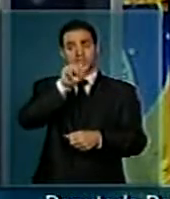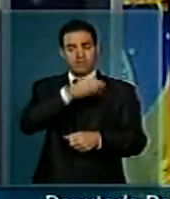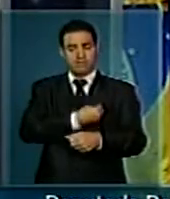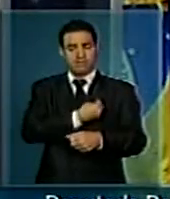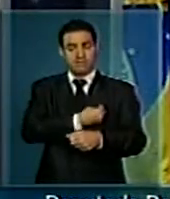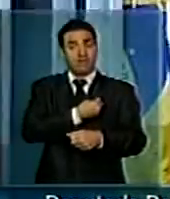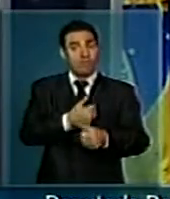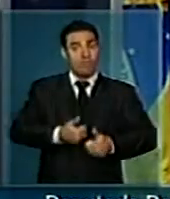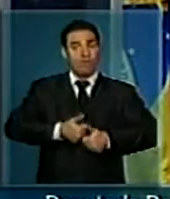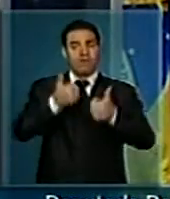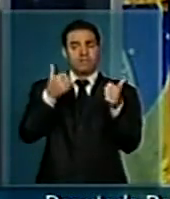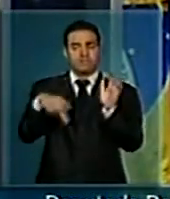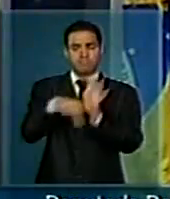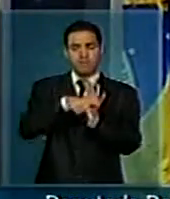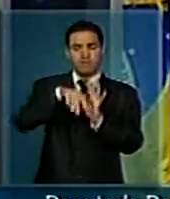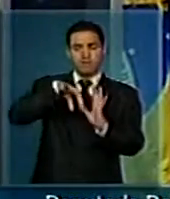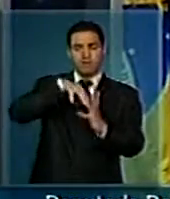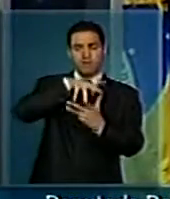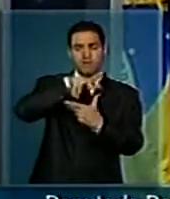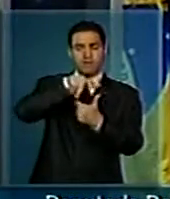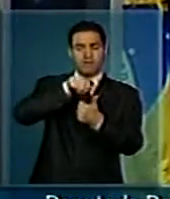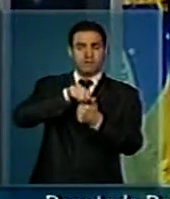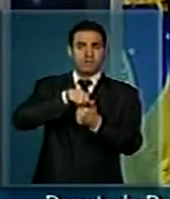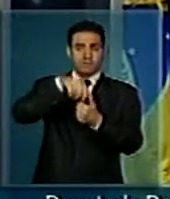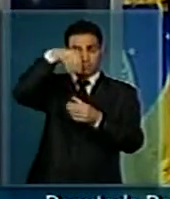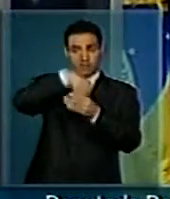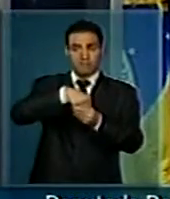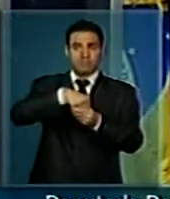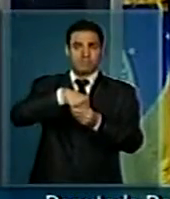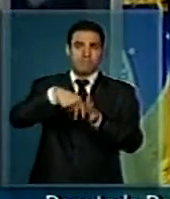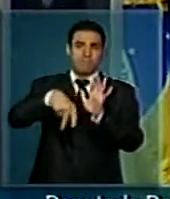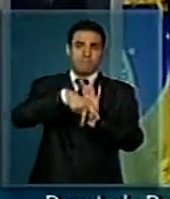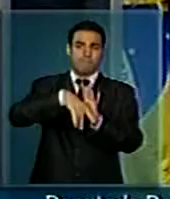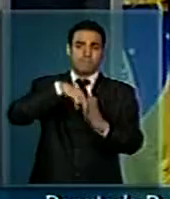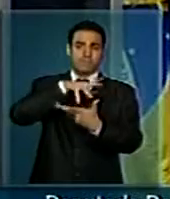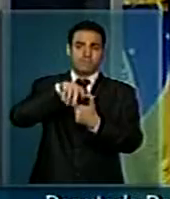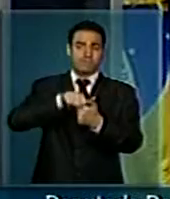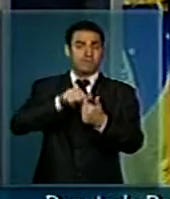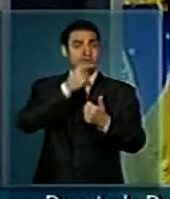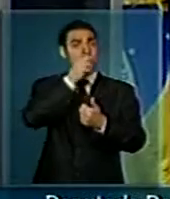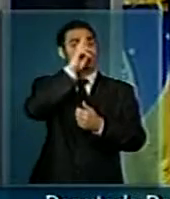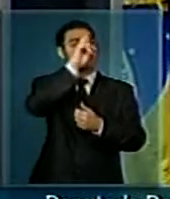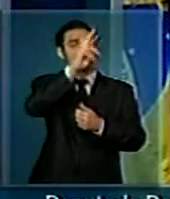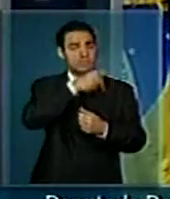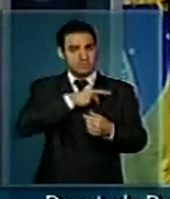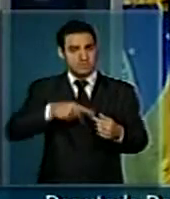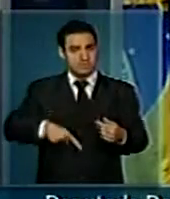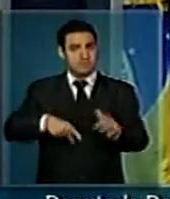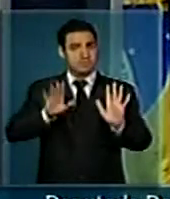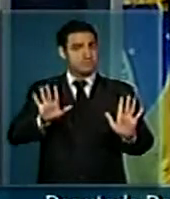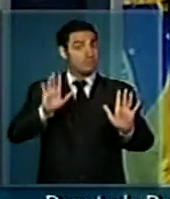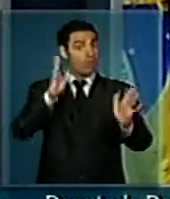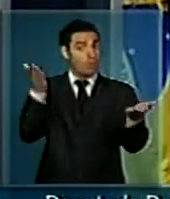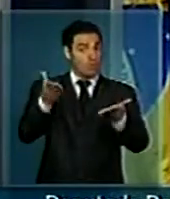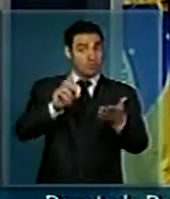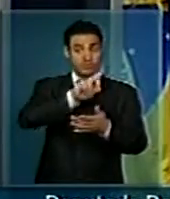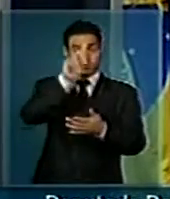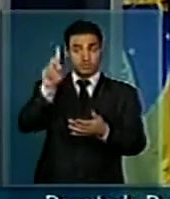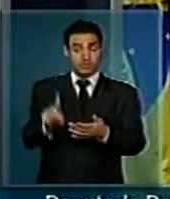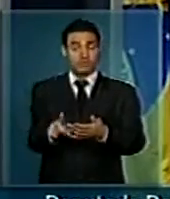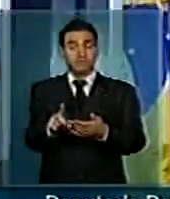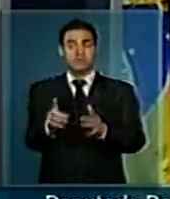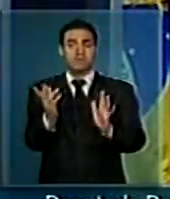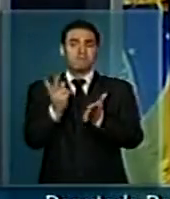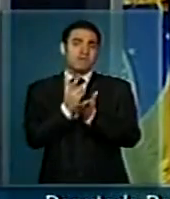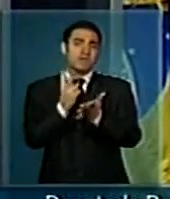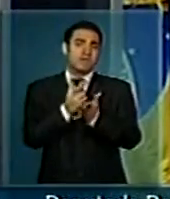com qualidade do planeta e no planeta. Senhor Presidente, mesmo que nesta data de hoje